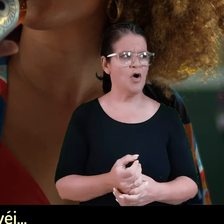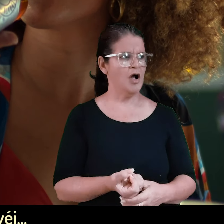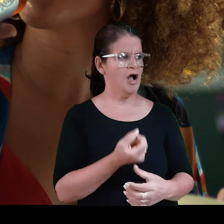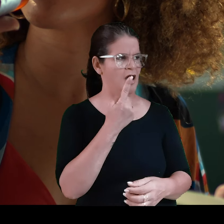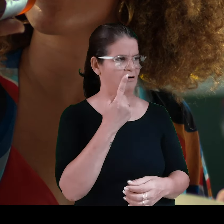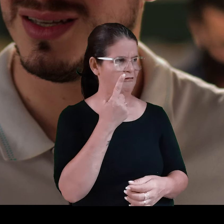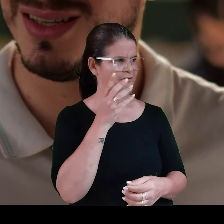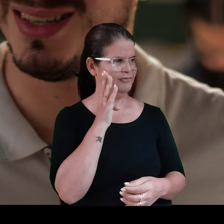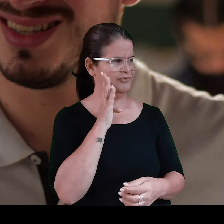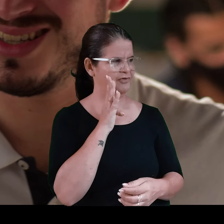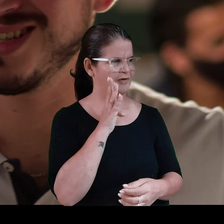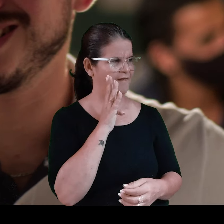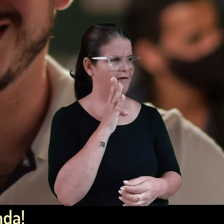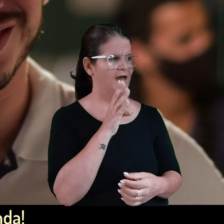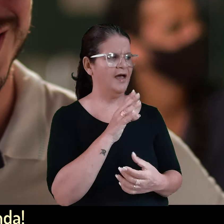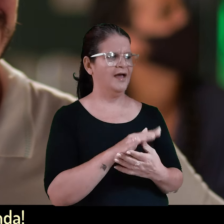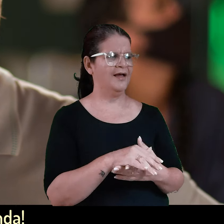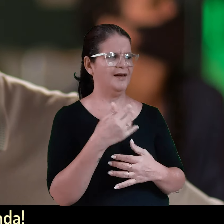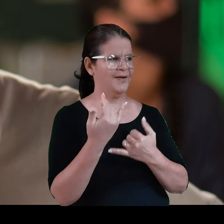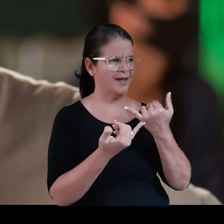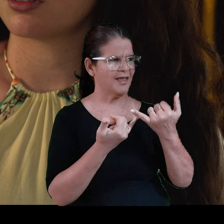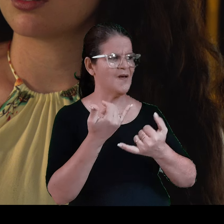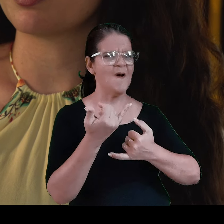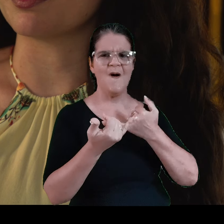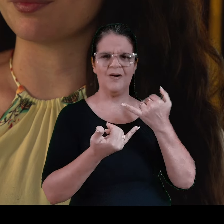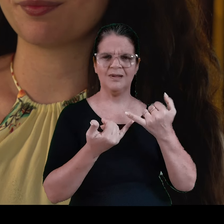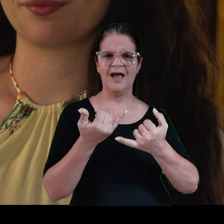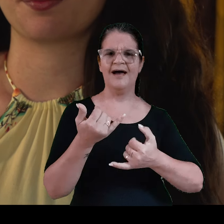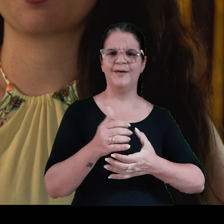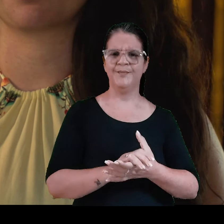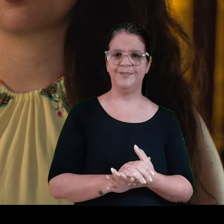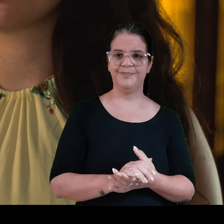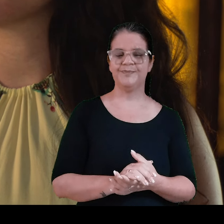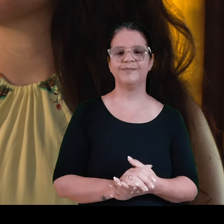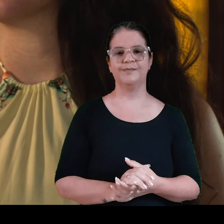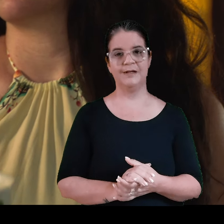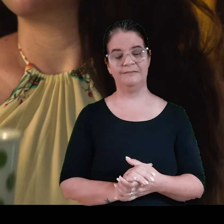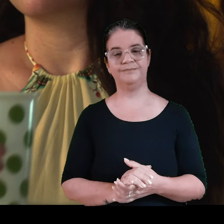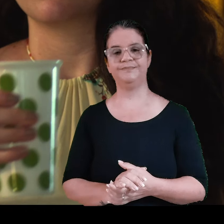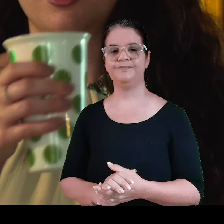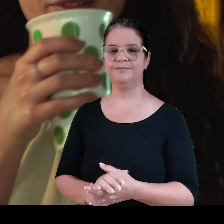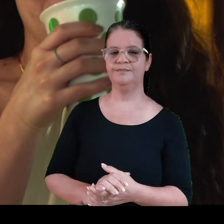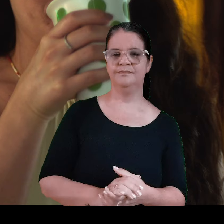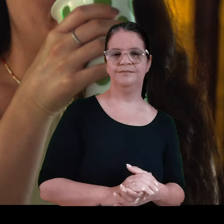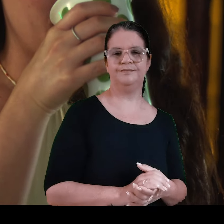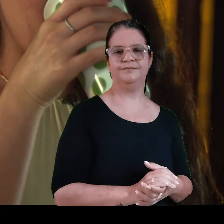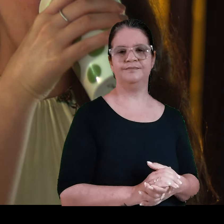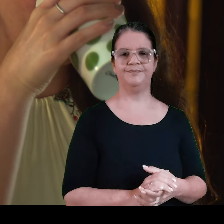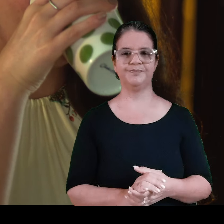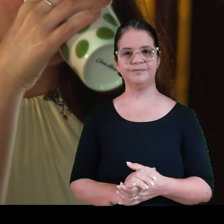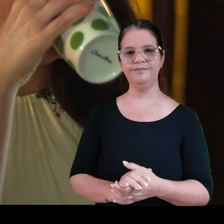Oxi, véi. Que onda. A Alice faz meio sorriso, olha pro lado e bebe algo em um copo.